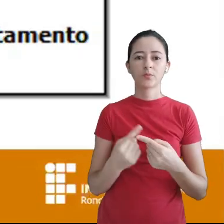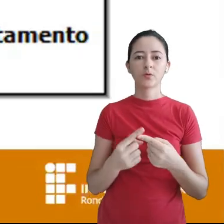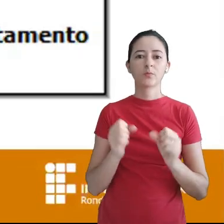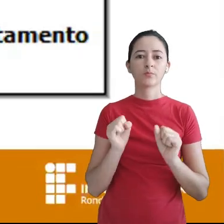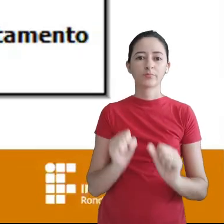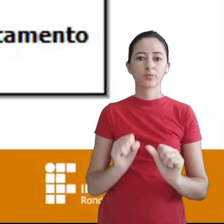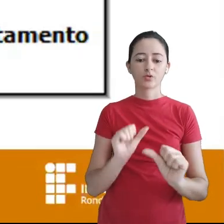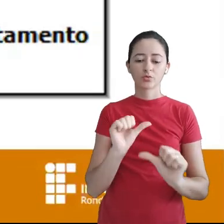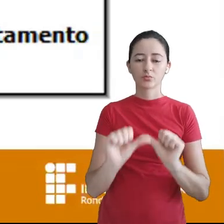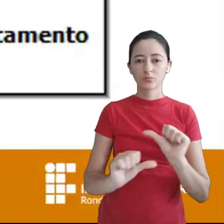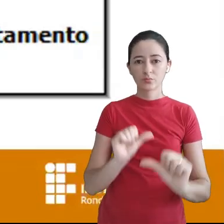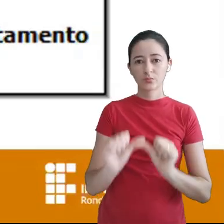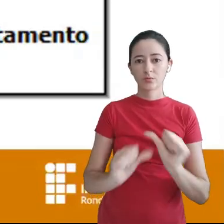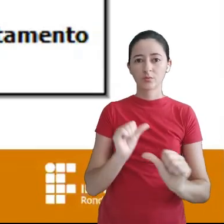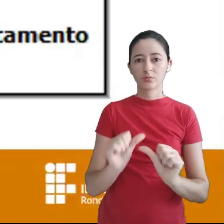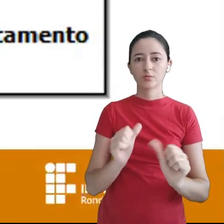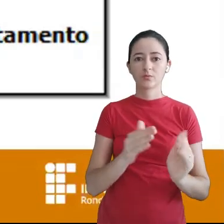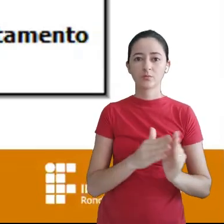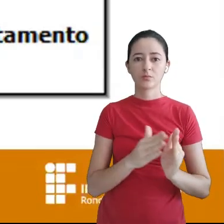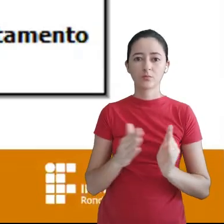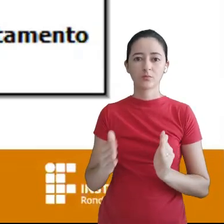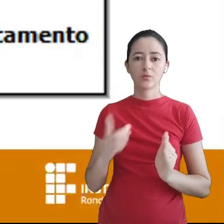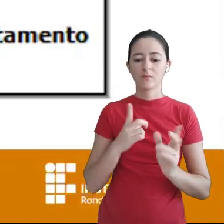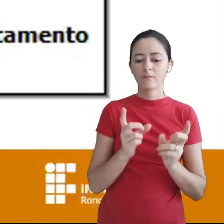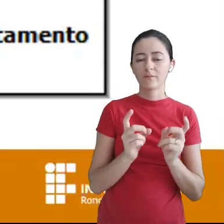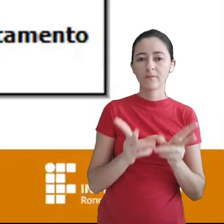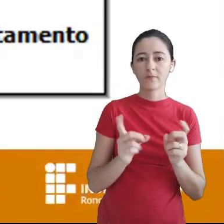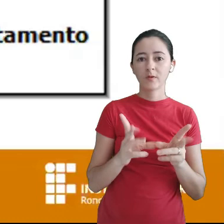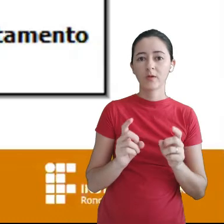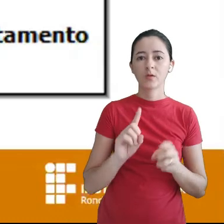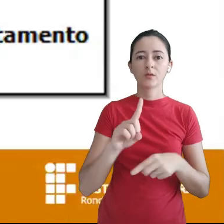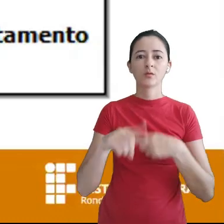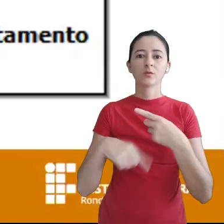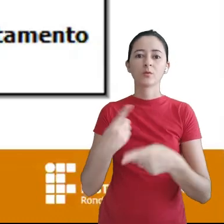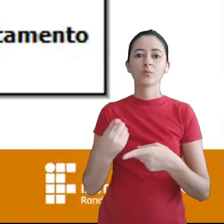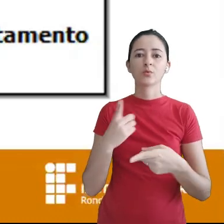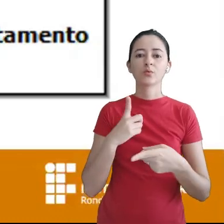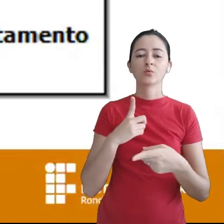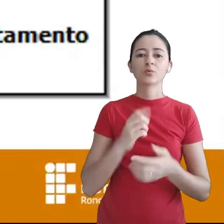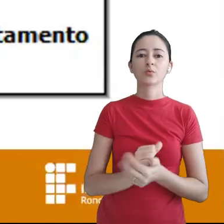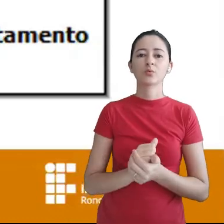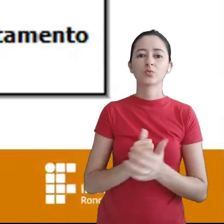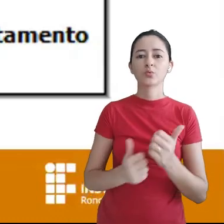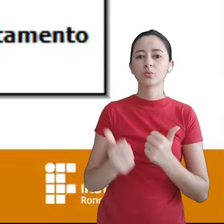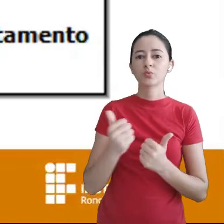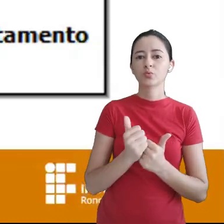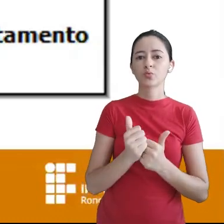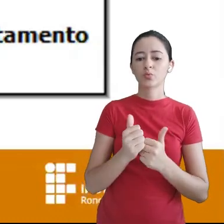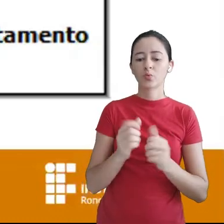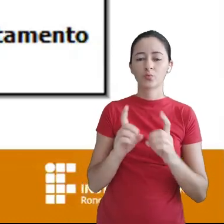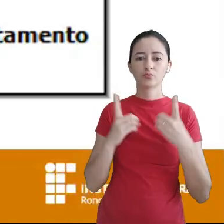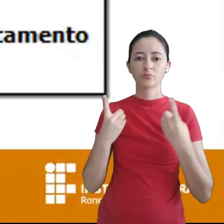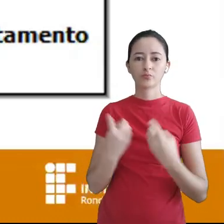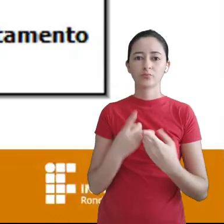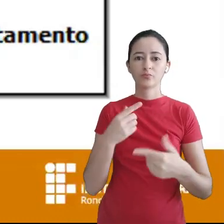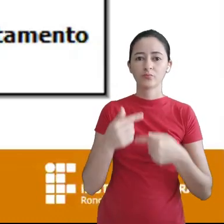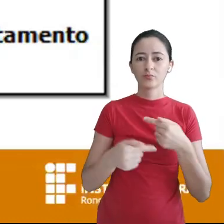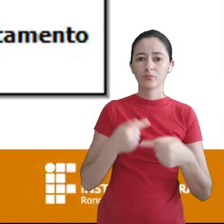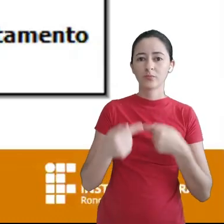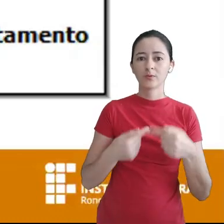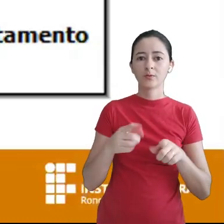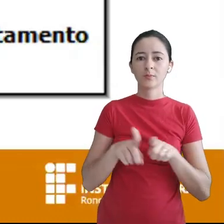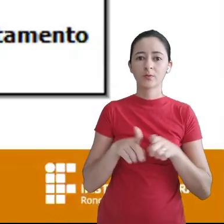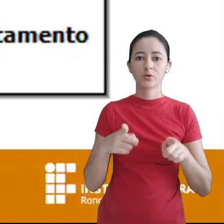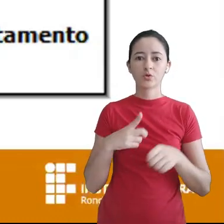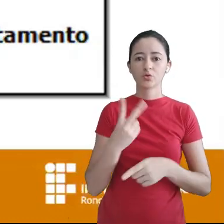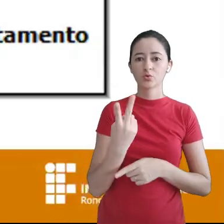Em um só, em um departamento. Ele pode até trocar o departamento ao longo do tempo. Ele pode começar no departamento de venda, depois ele pode ser promovido ao departamento de gestão.